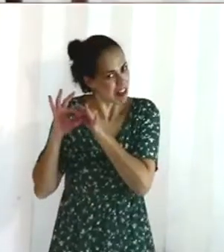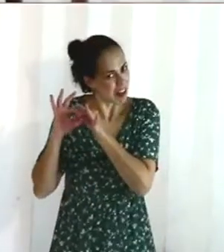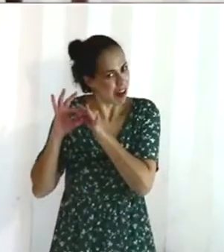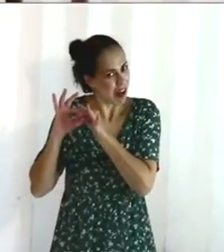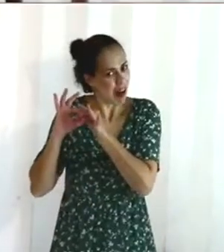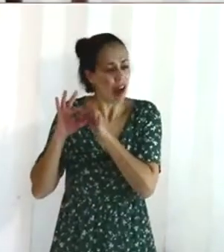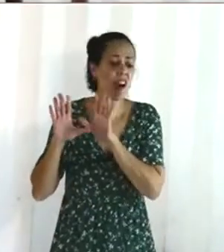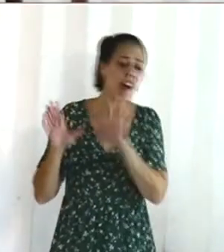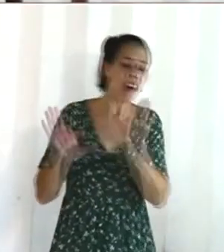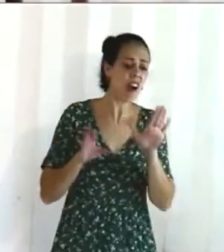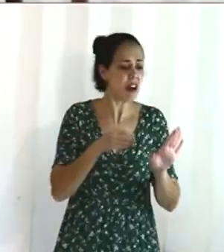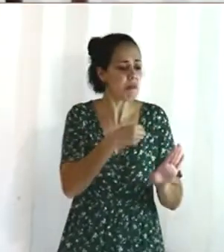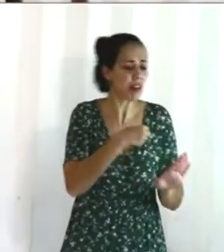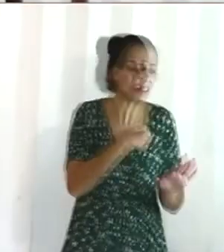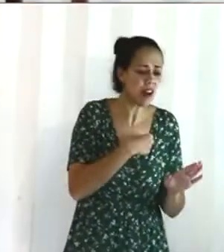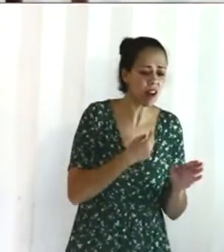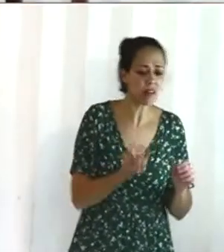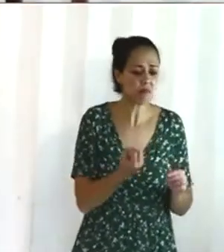do Cordeiro.